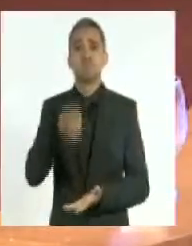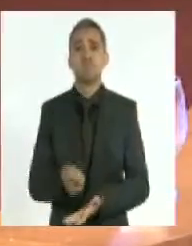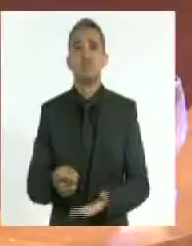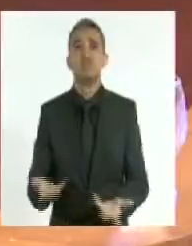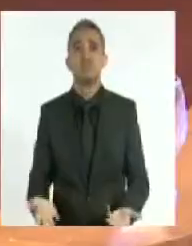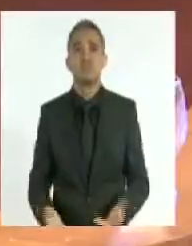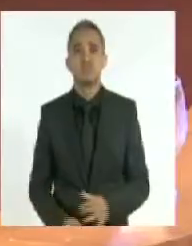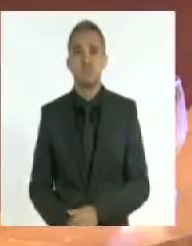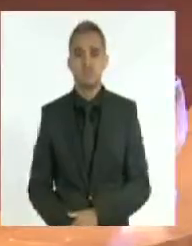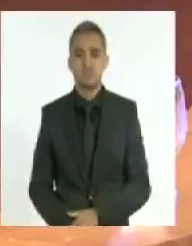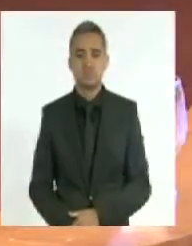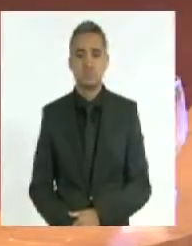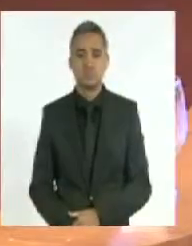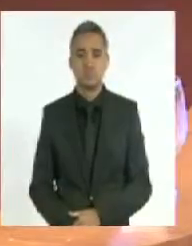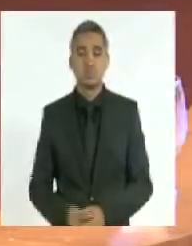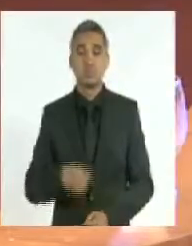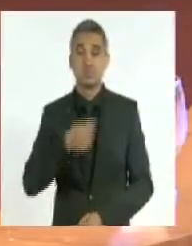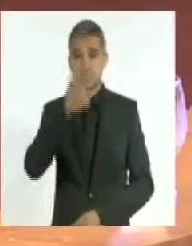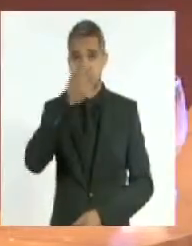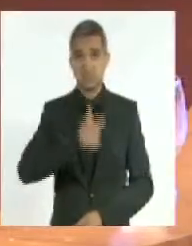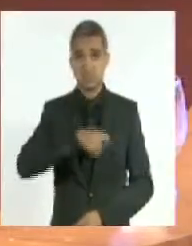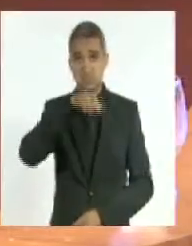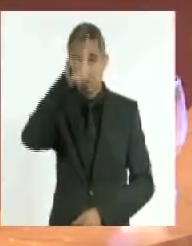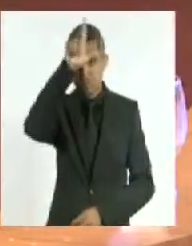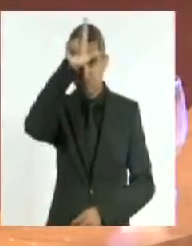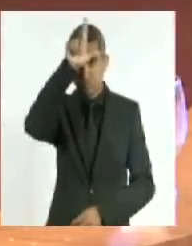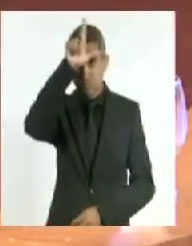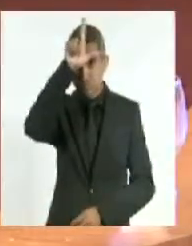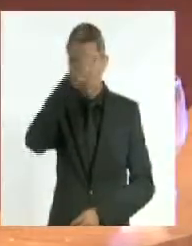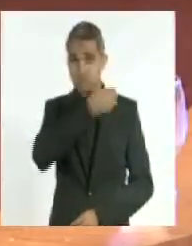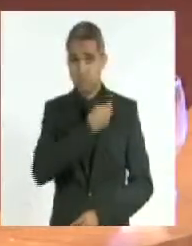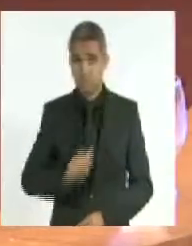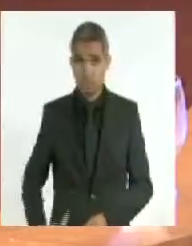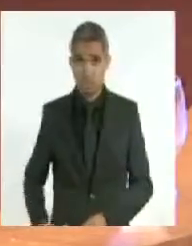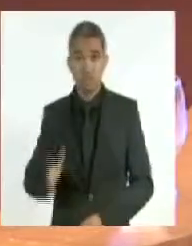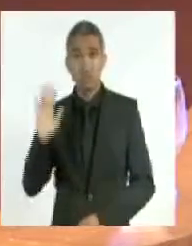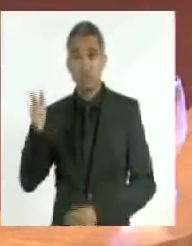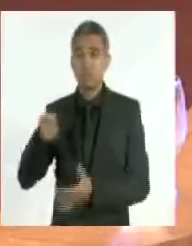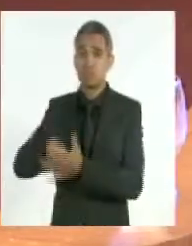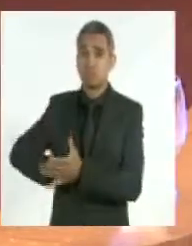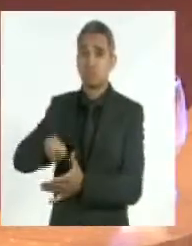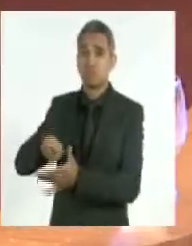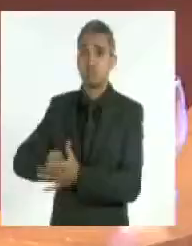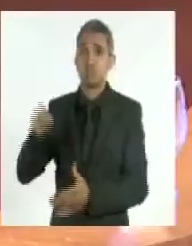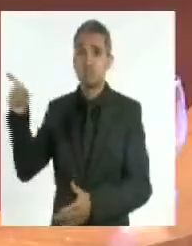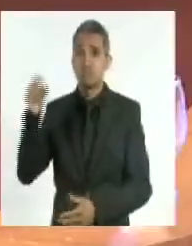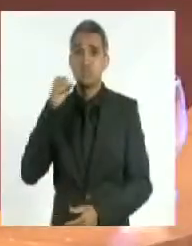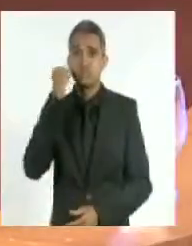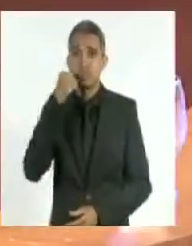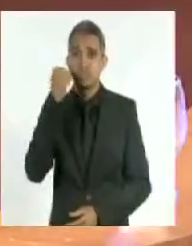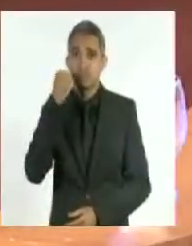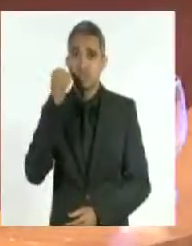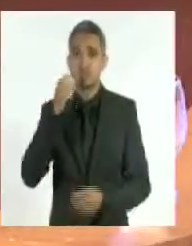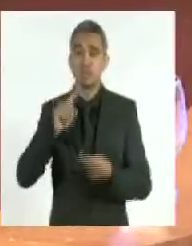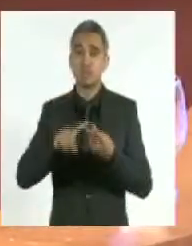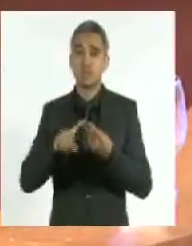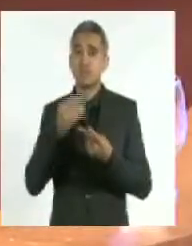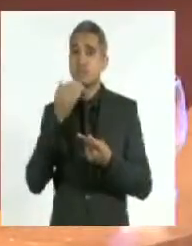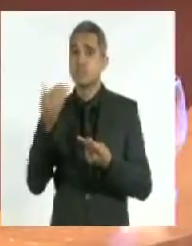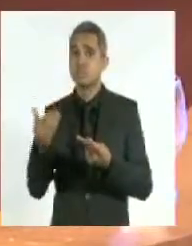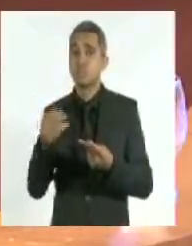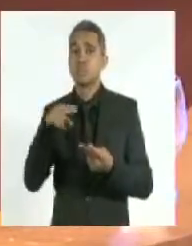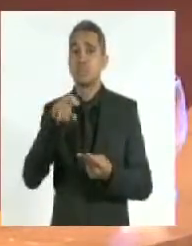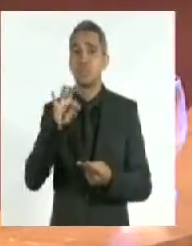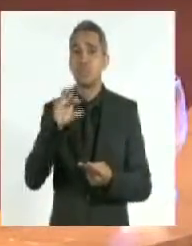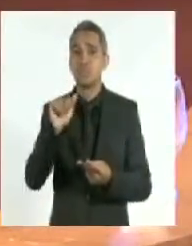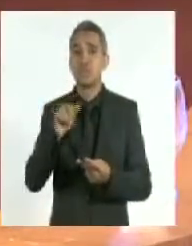isso? E eu mesmo, como líder do governo, cobrei dos nossos senadores, cobrei uma nota do governo do Estado, cobrei uma